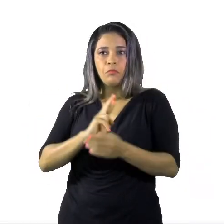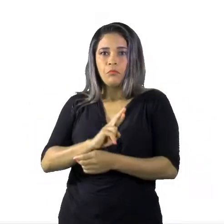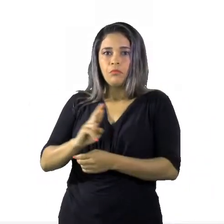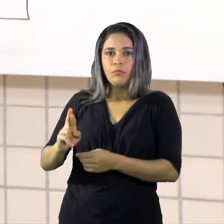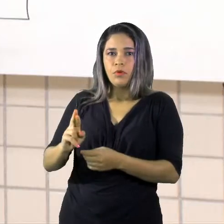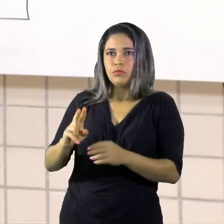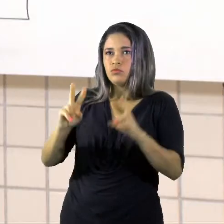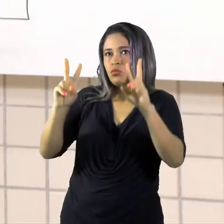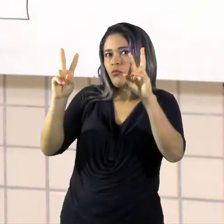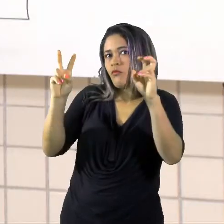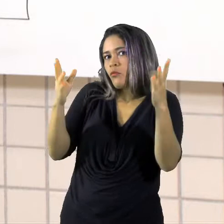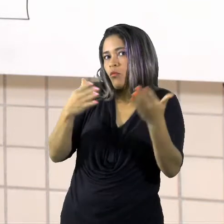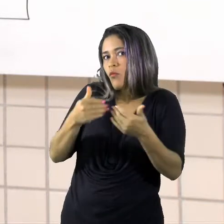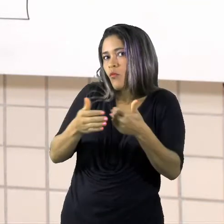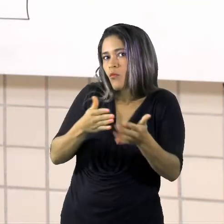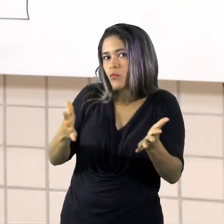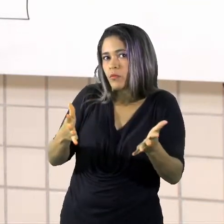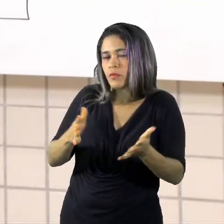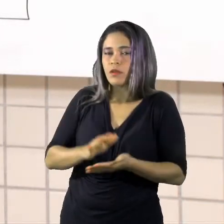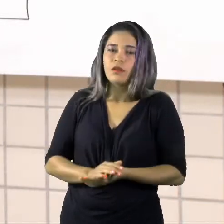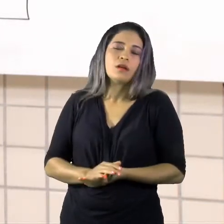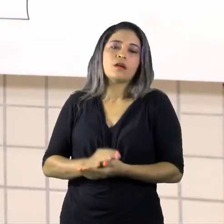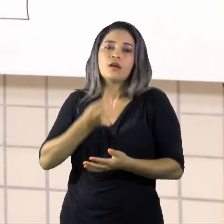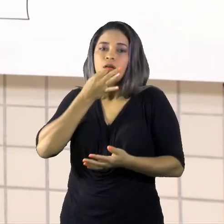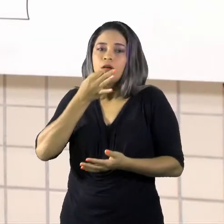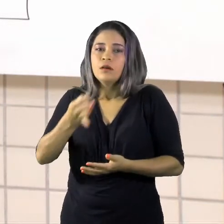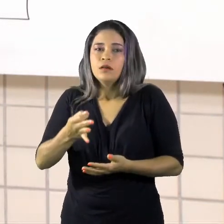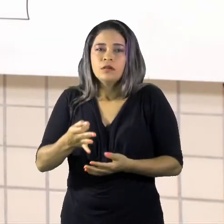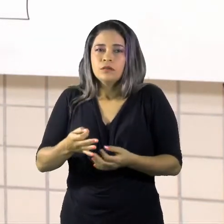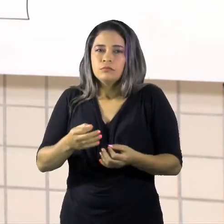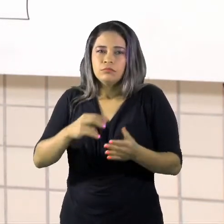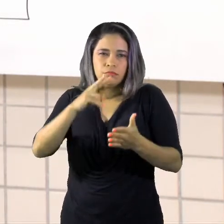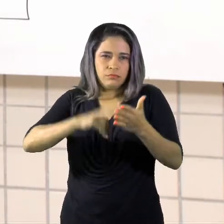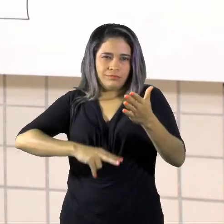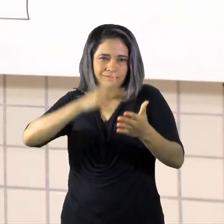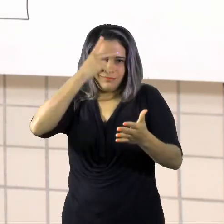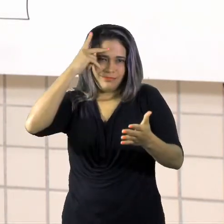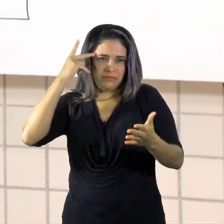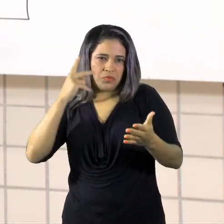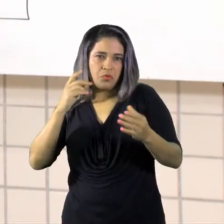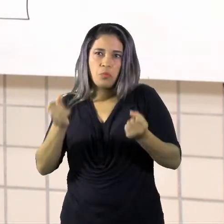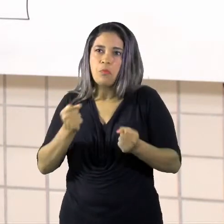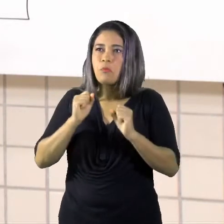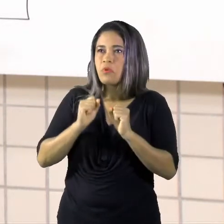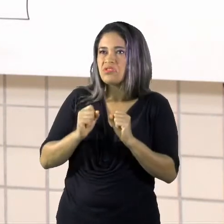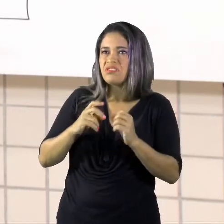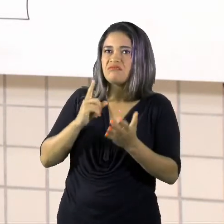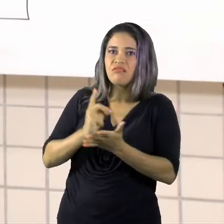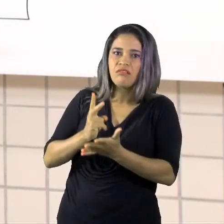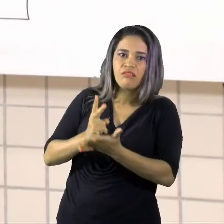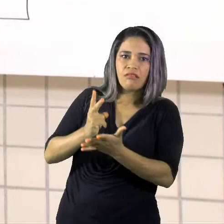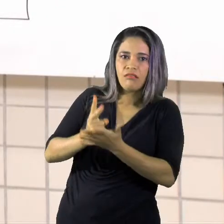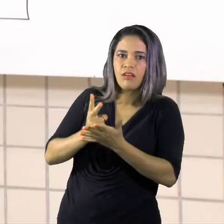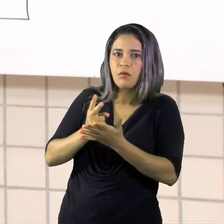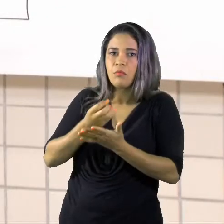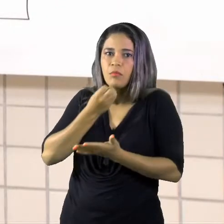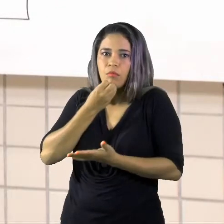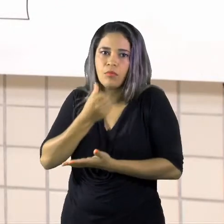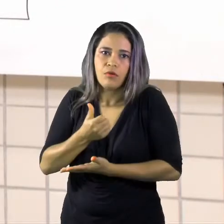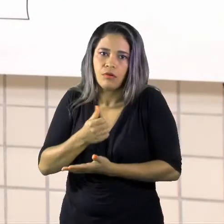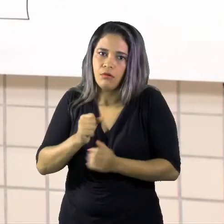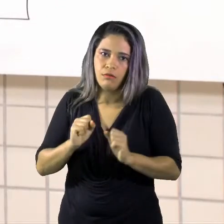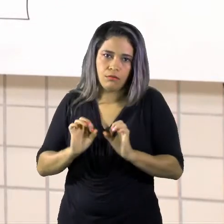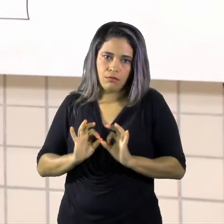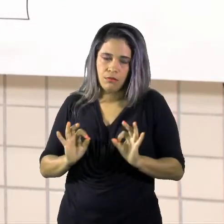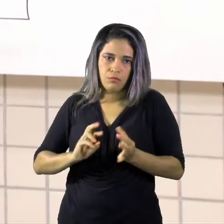assunto. A opinião do leitor não precisa ser necessariamente favorável ao artigo que foi publicado